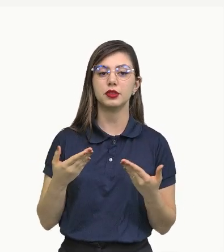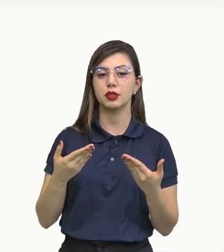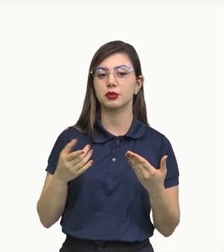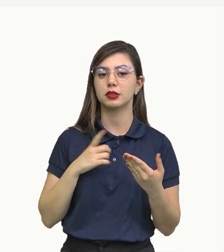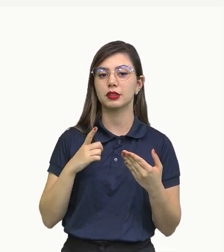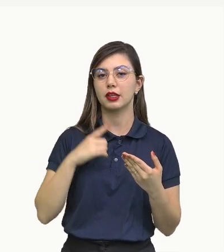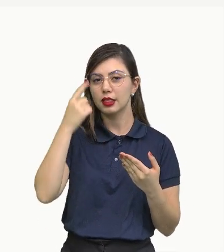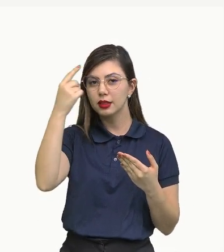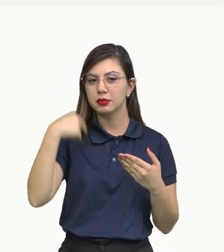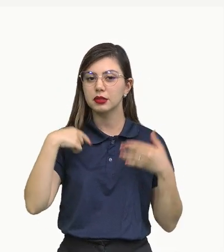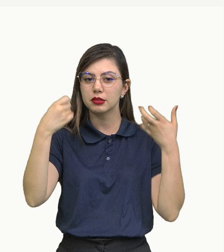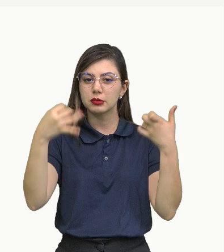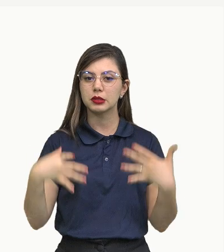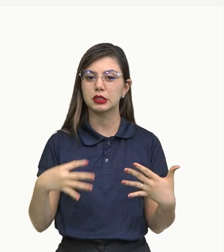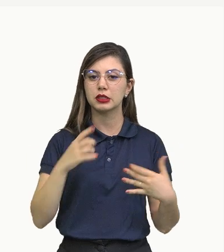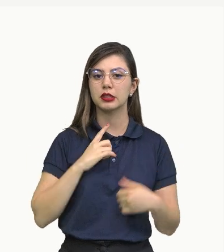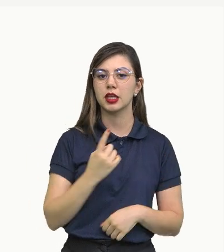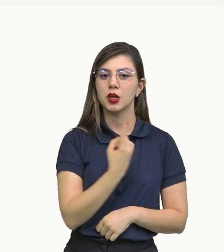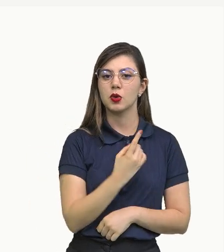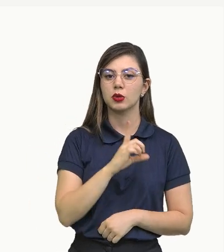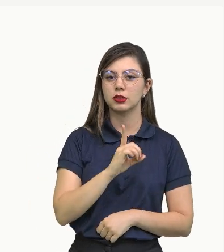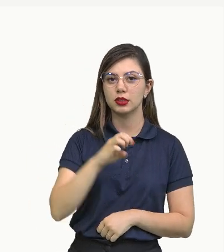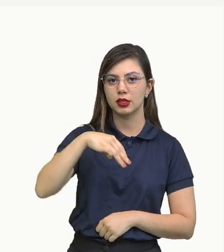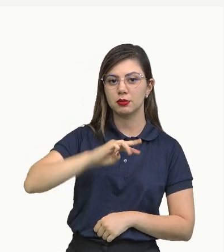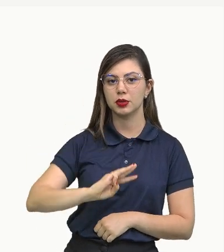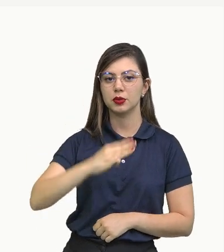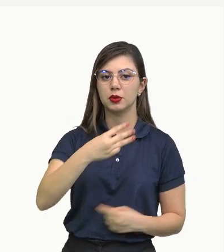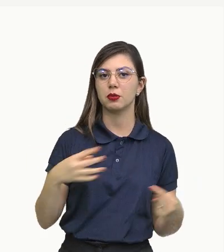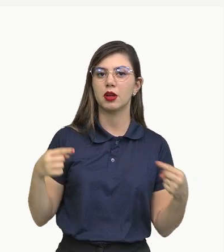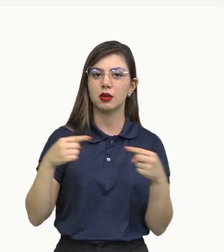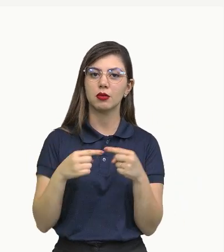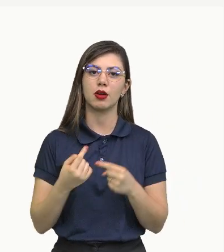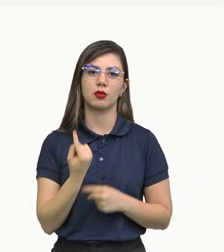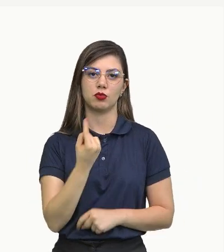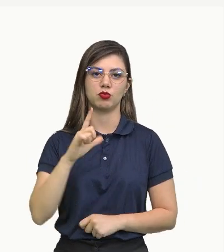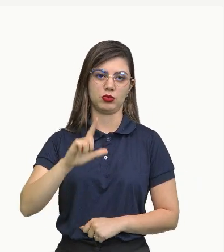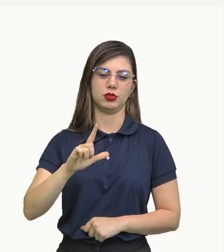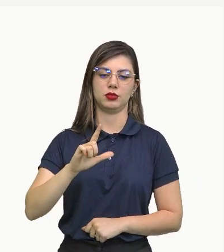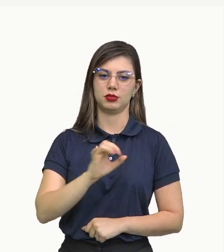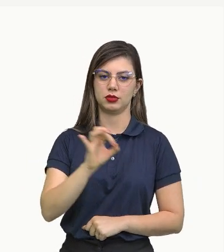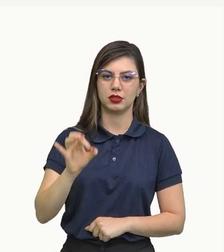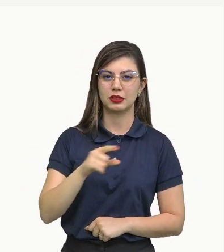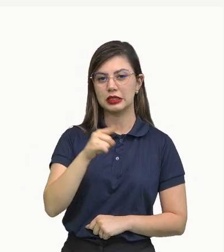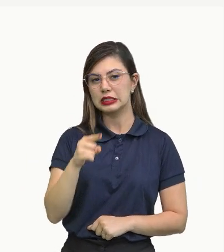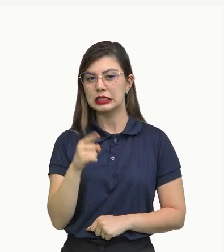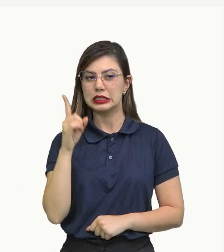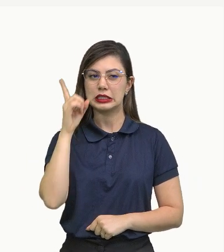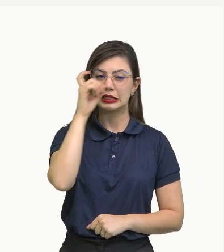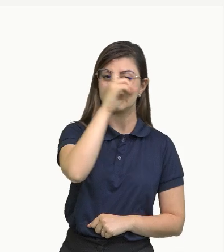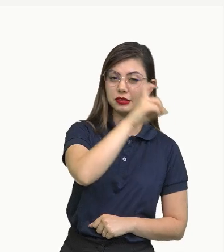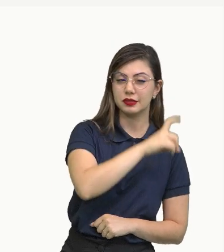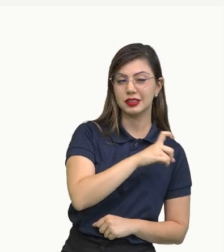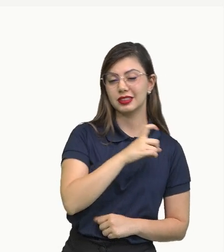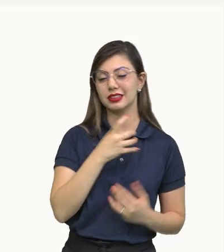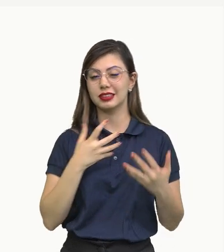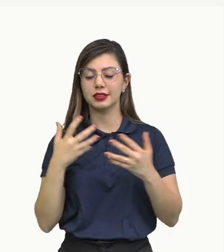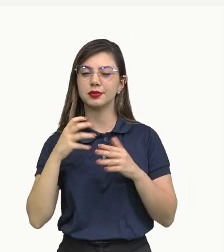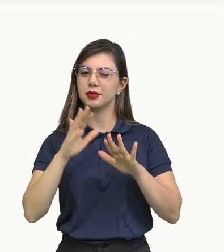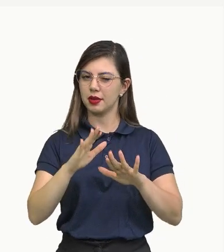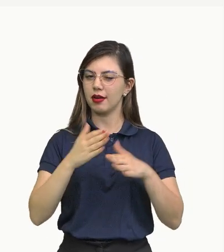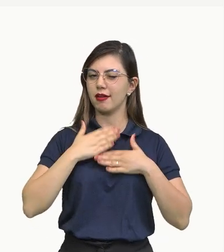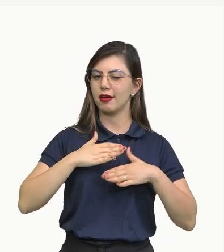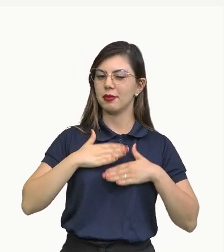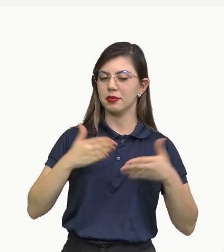1 decímetro cúbico é igual a 1 litro. Complicou um pouquinho? Tá complicado? Volta aqui